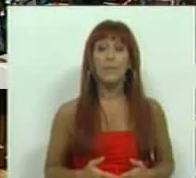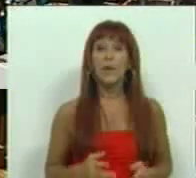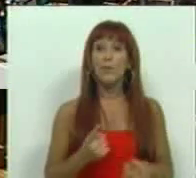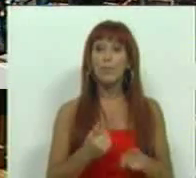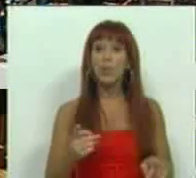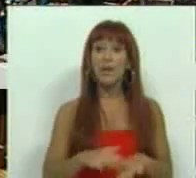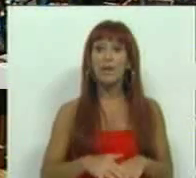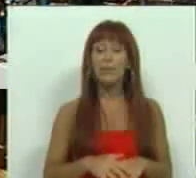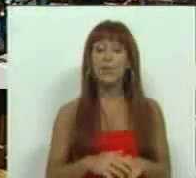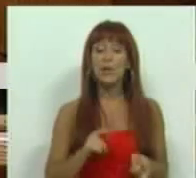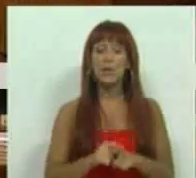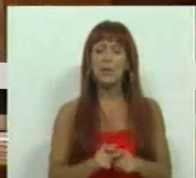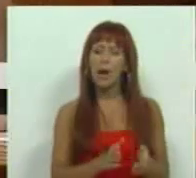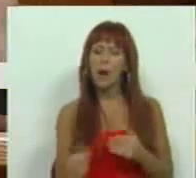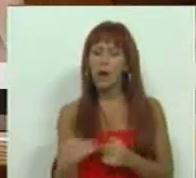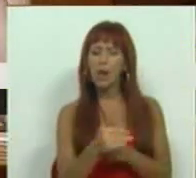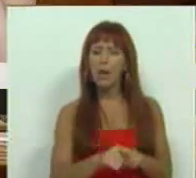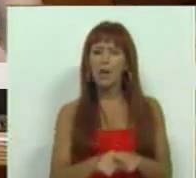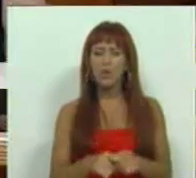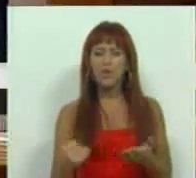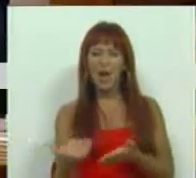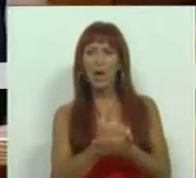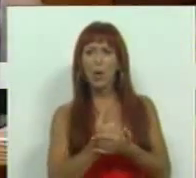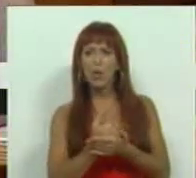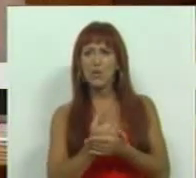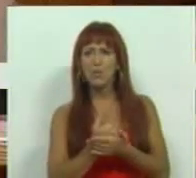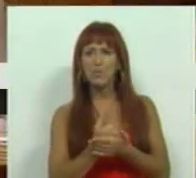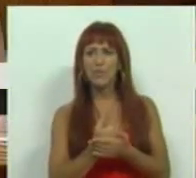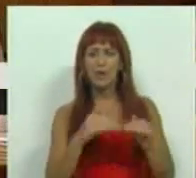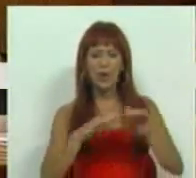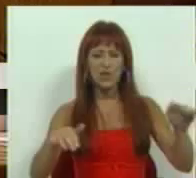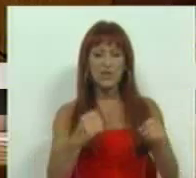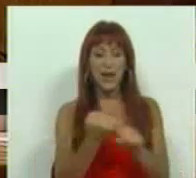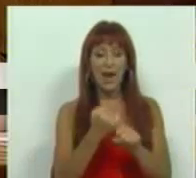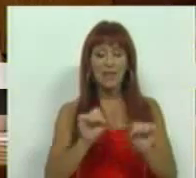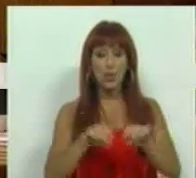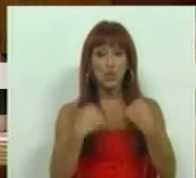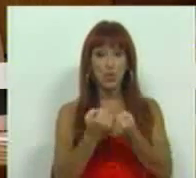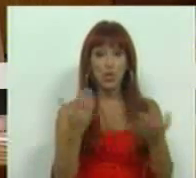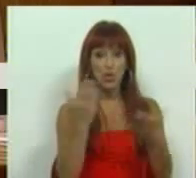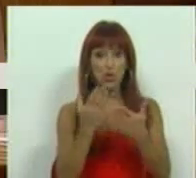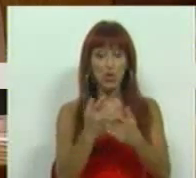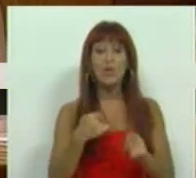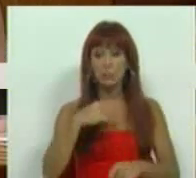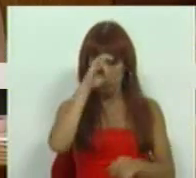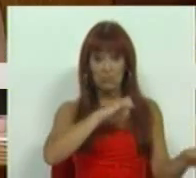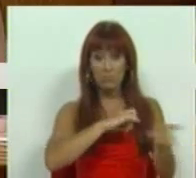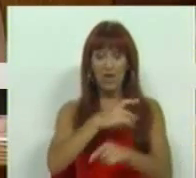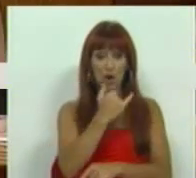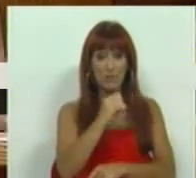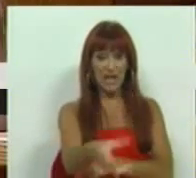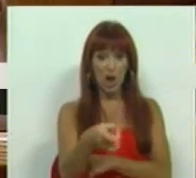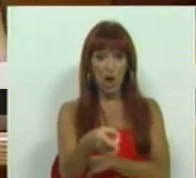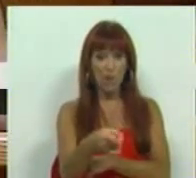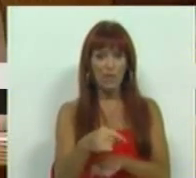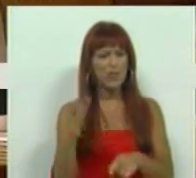porque faz aplicar indiretamente a condição de recursos aos escalões de ação social escolar. Como se recordarão, em